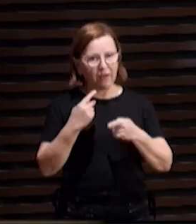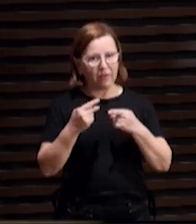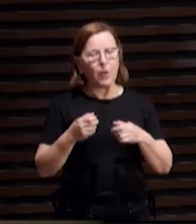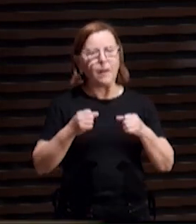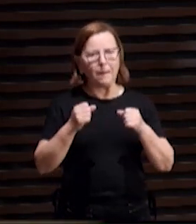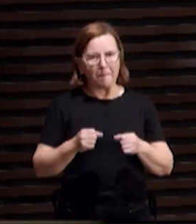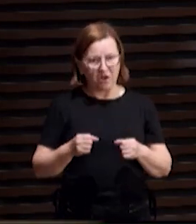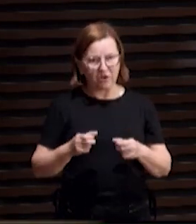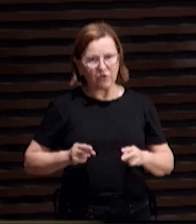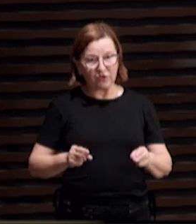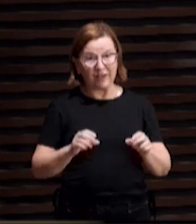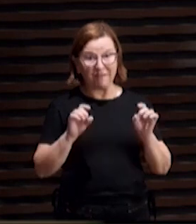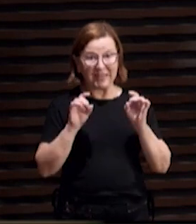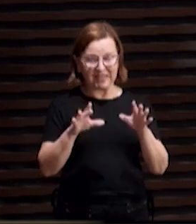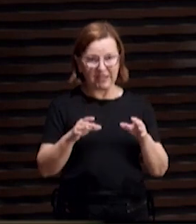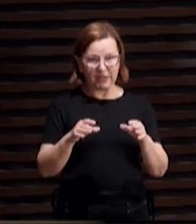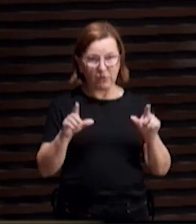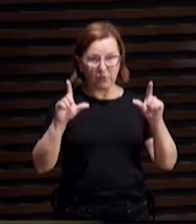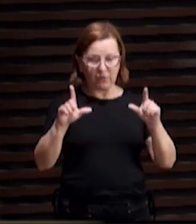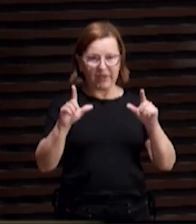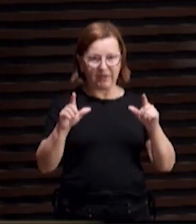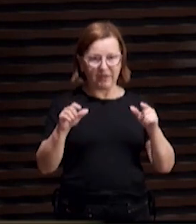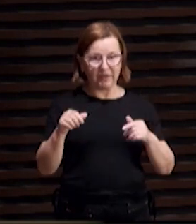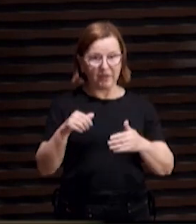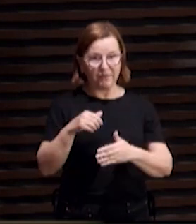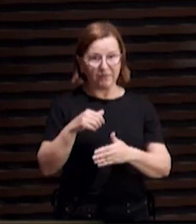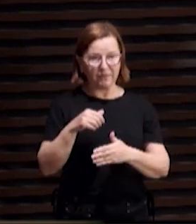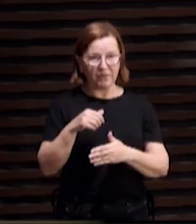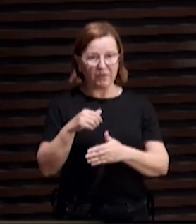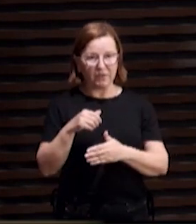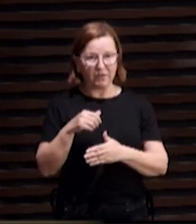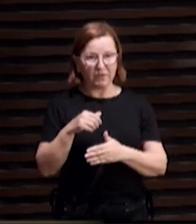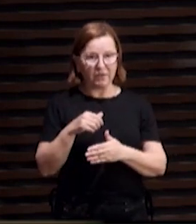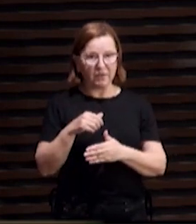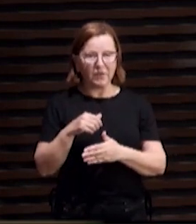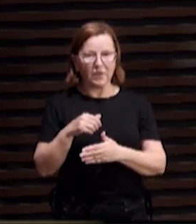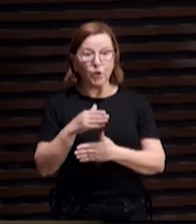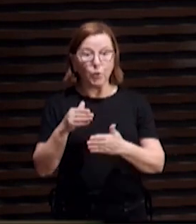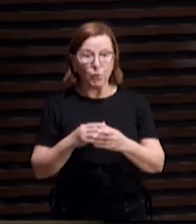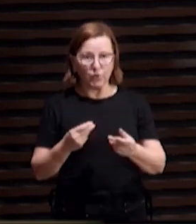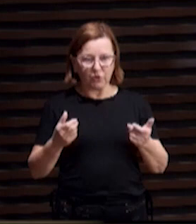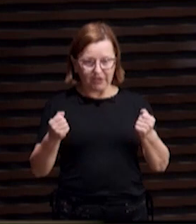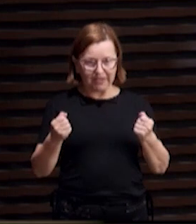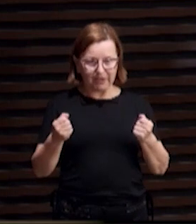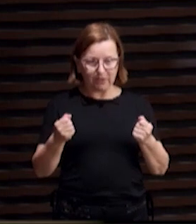todo o dinheiro será investido na obra que o meu patrão queria.